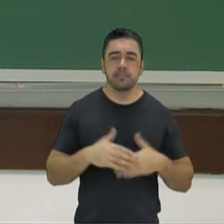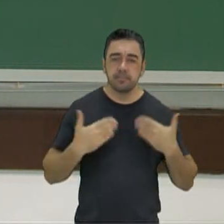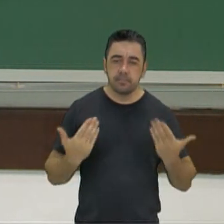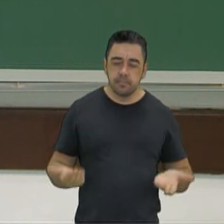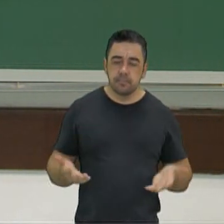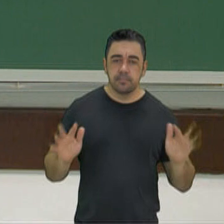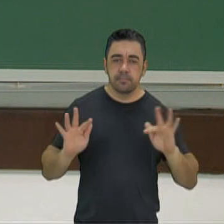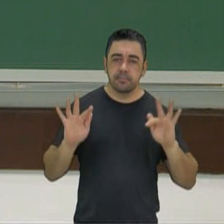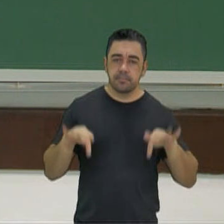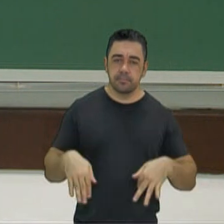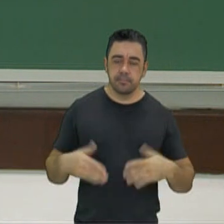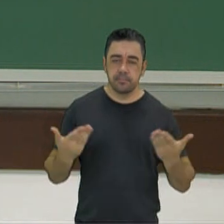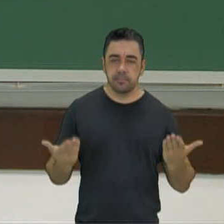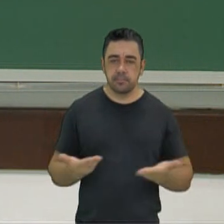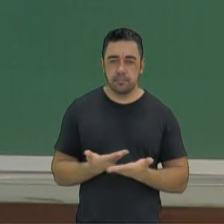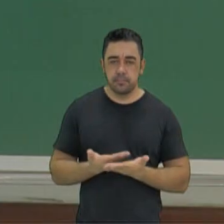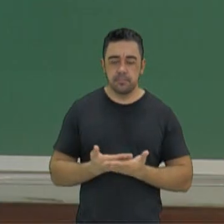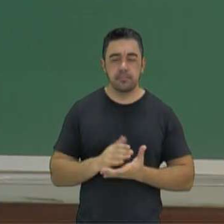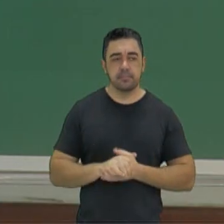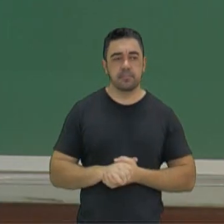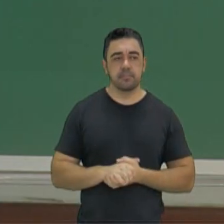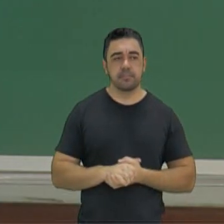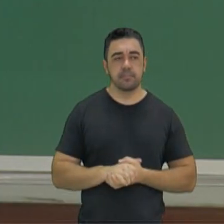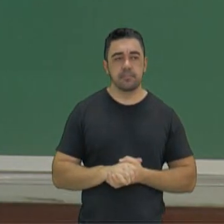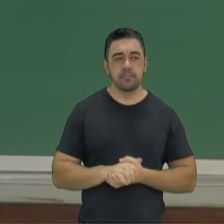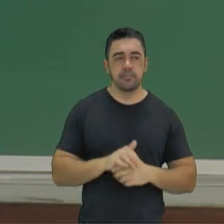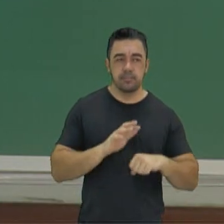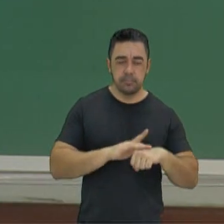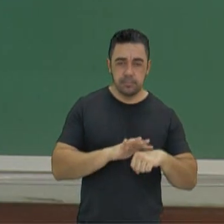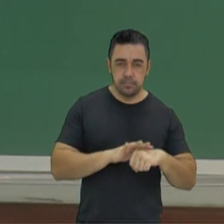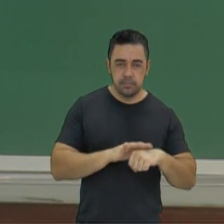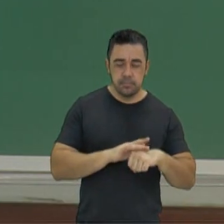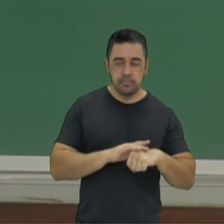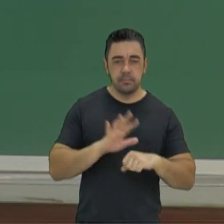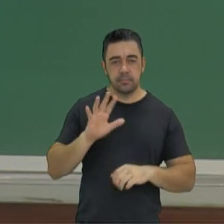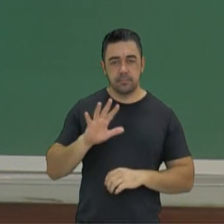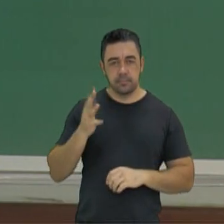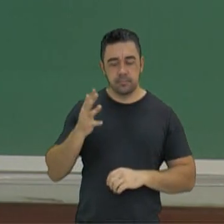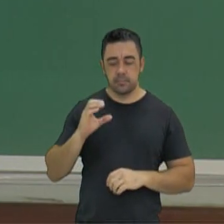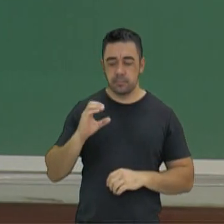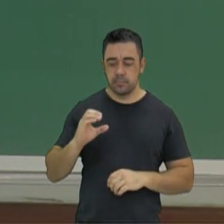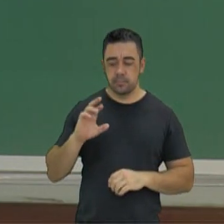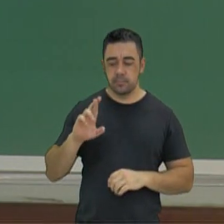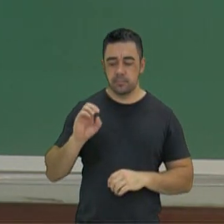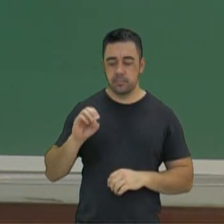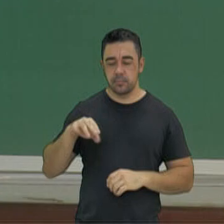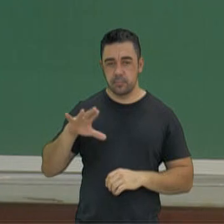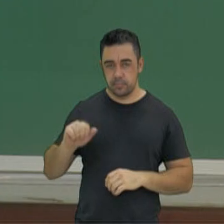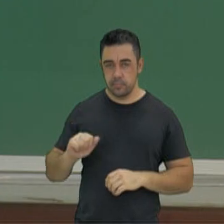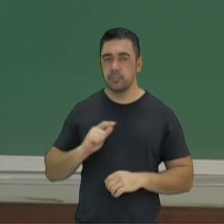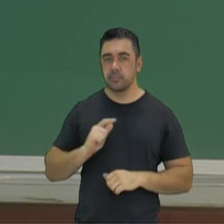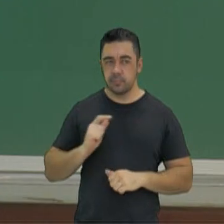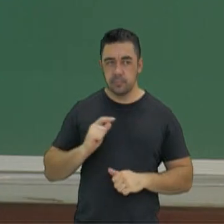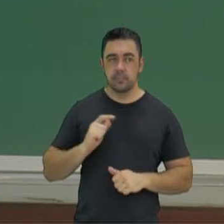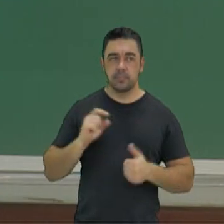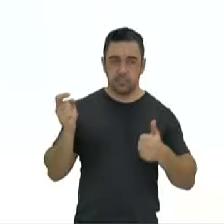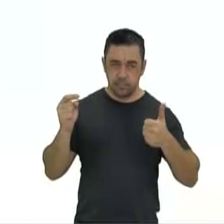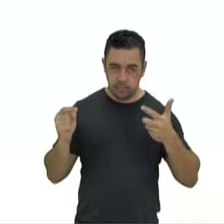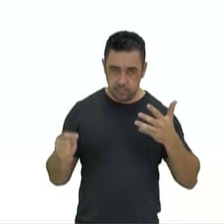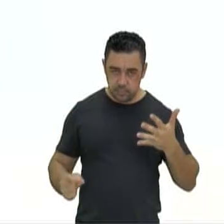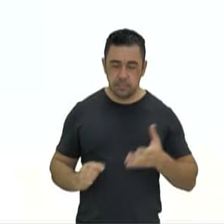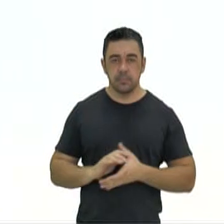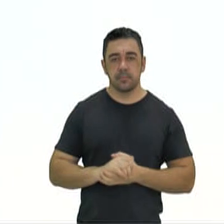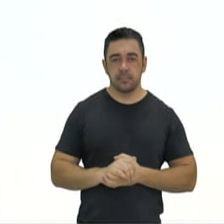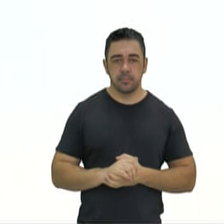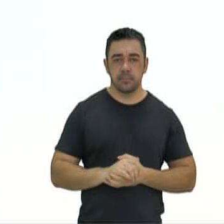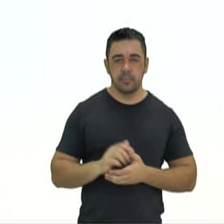Considerações finais, então, da nossa aula. Doenças respiratórias crônicas. Então, nós comentamos que existem essas doenças, né? A